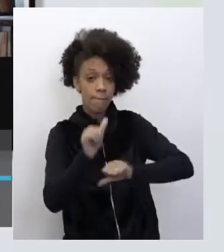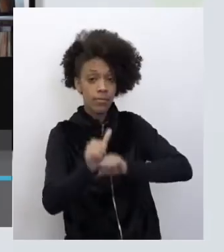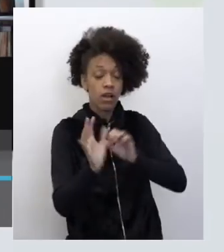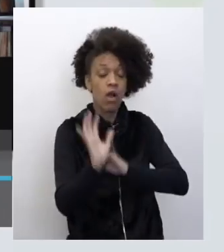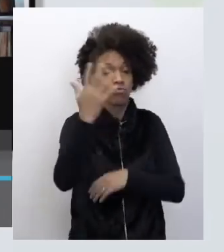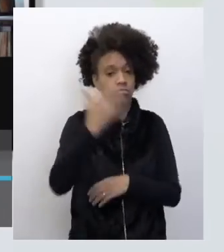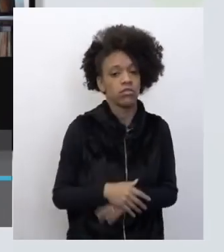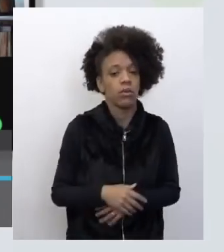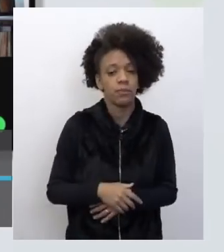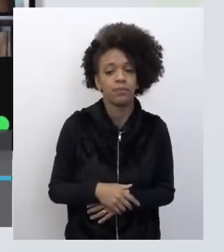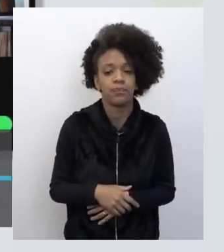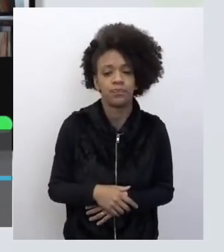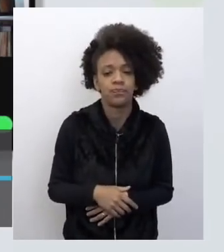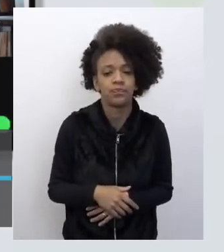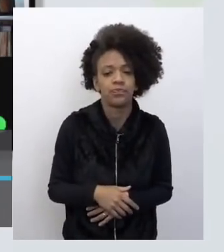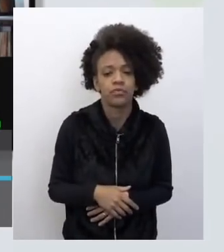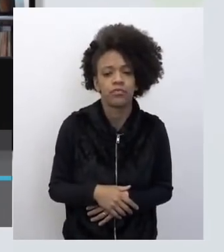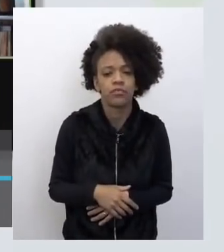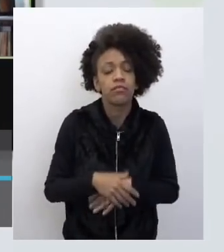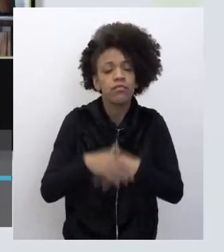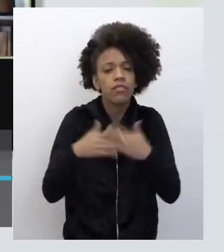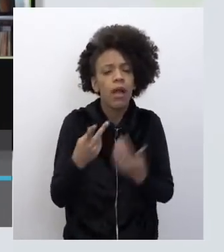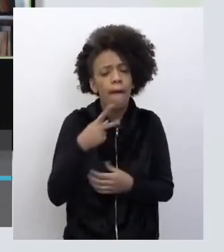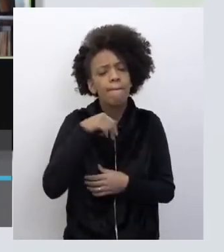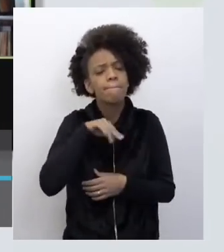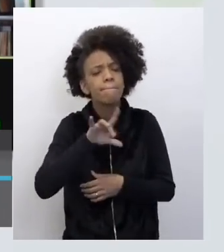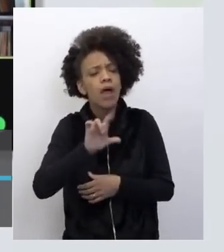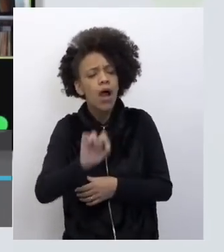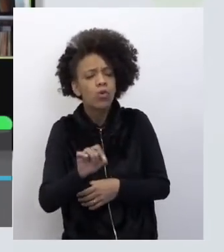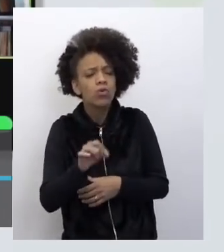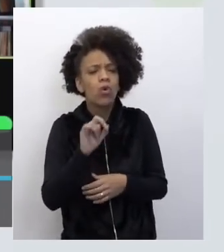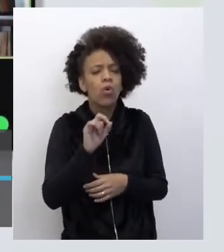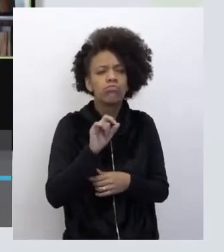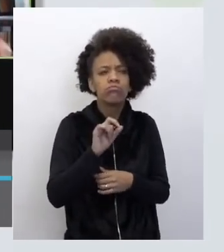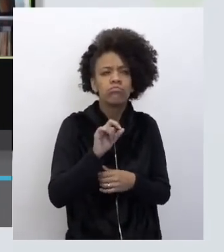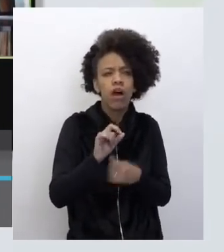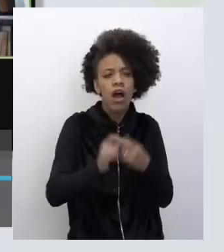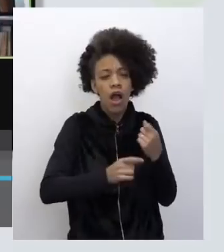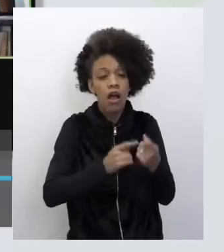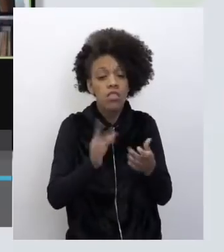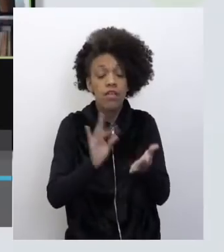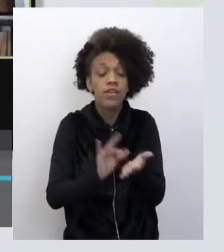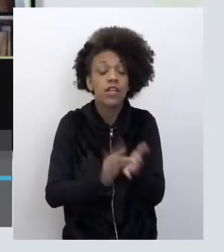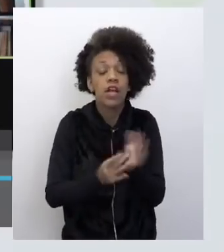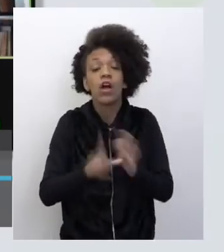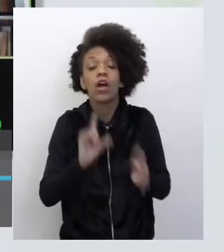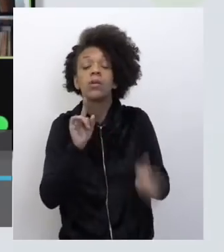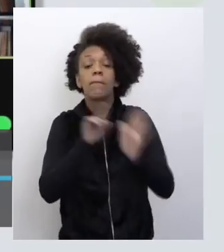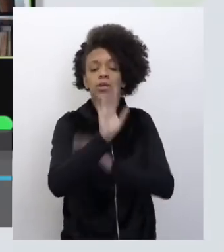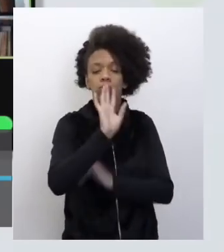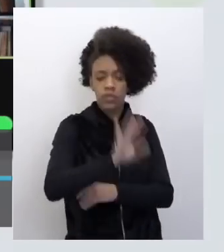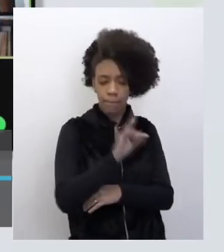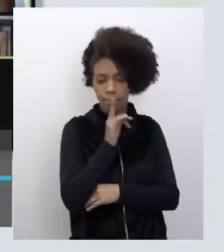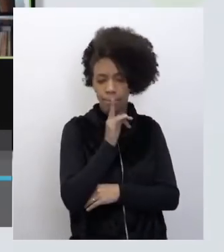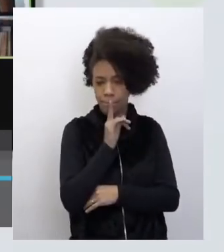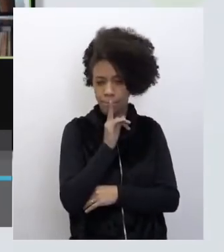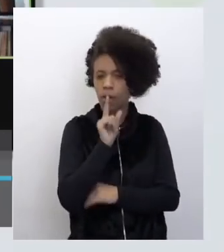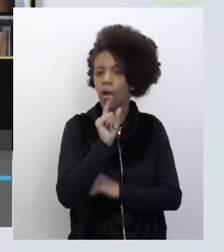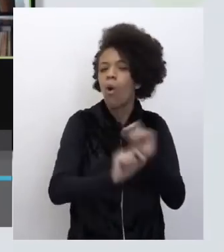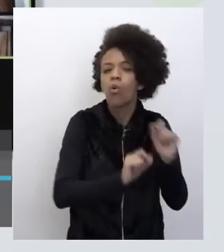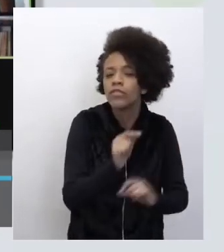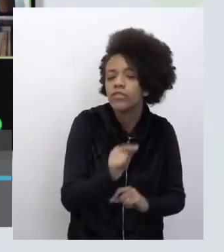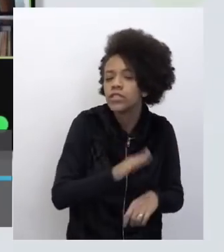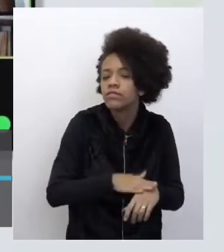né? E, Paulo, uma das atividades... na verdade não, antes disso eu quero te perguntar uma outra coisa. O que